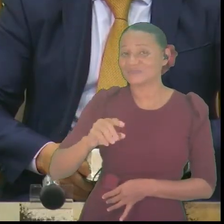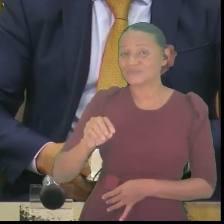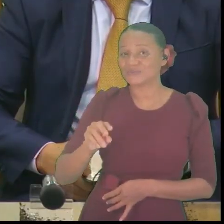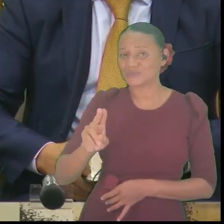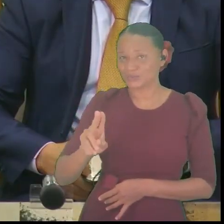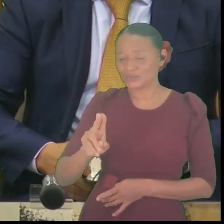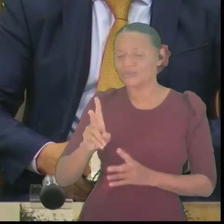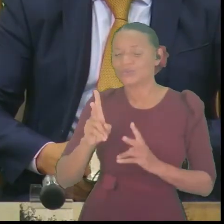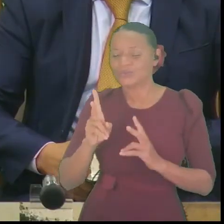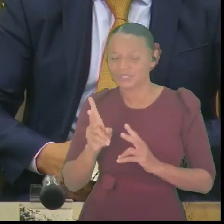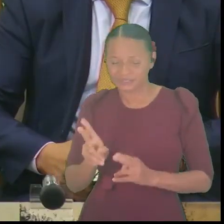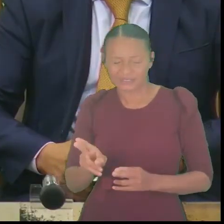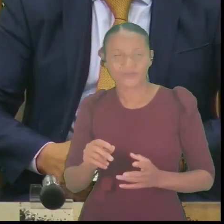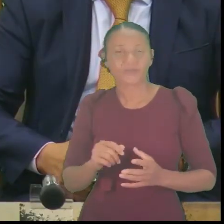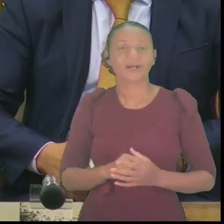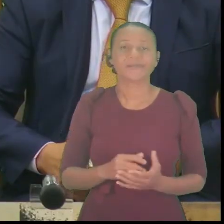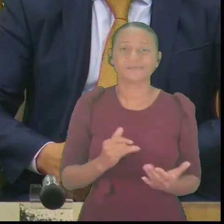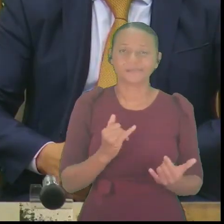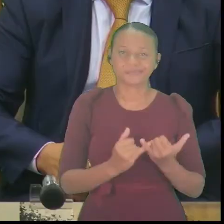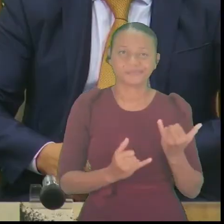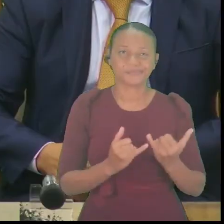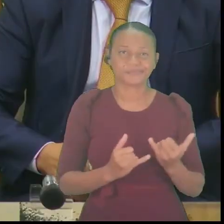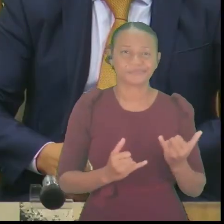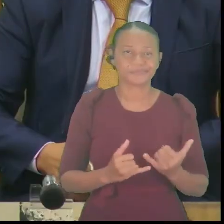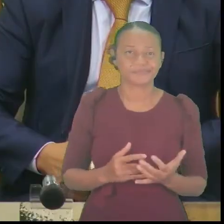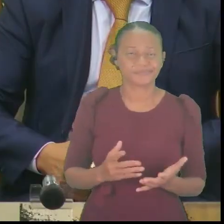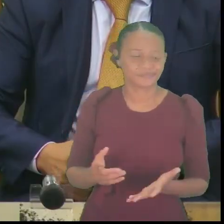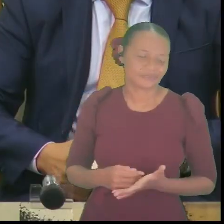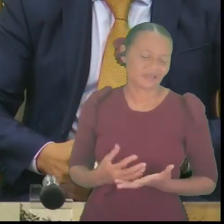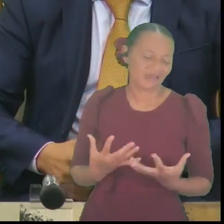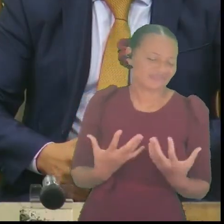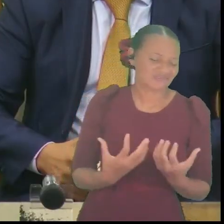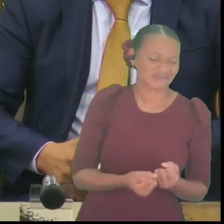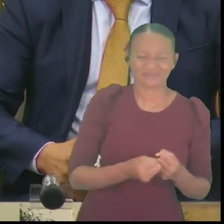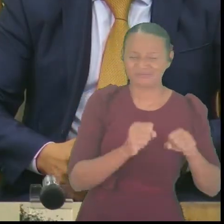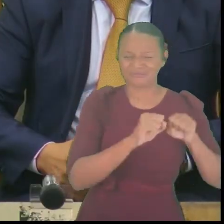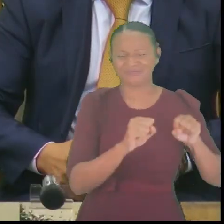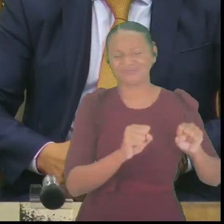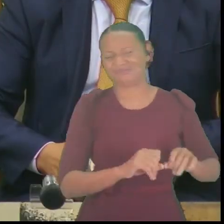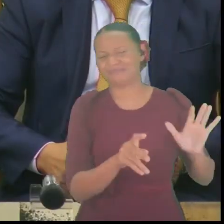o apóstolo Paulo está dizendo. E não entra no esquema do mundo.